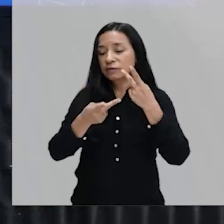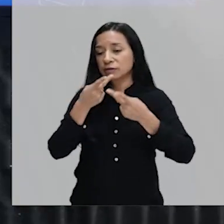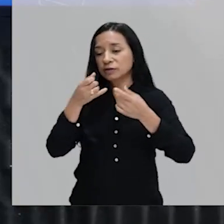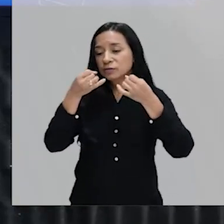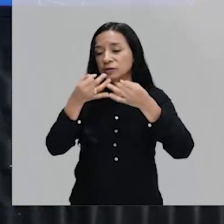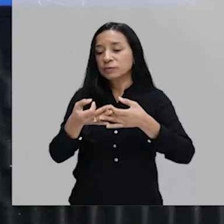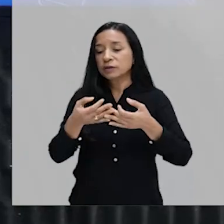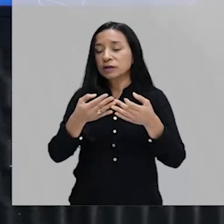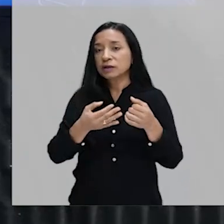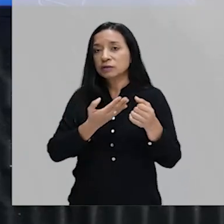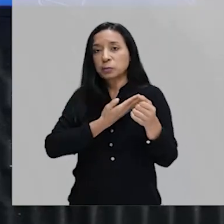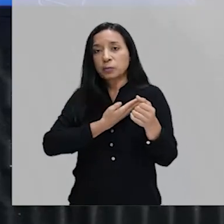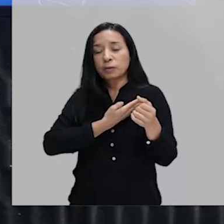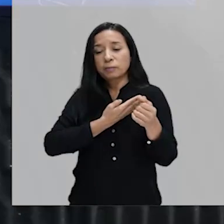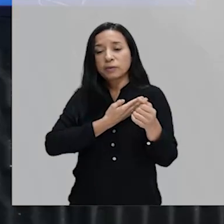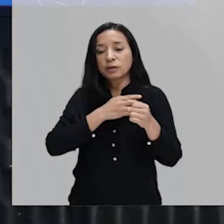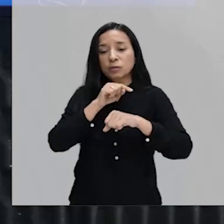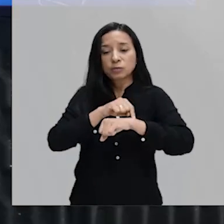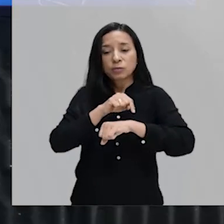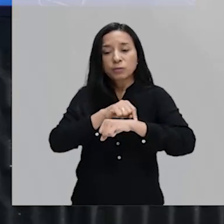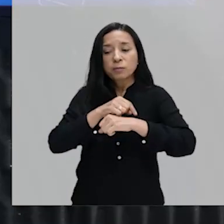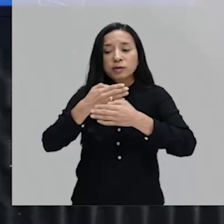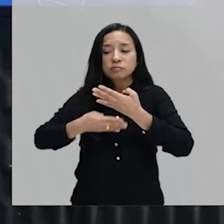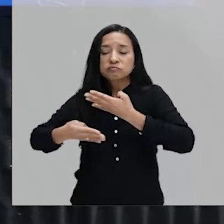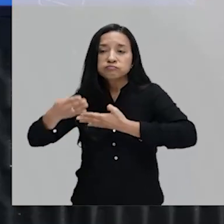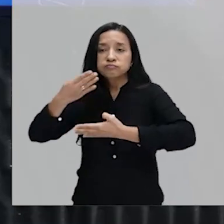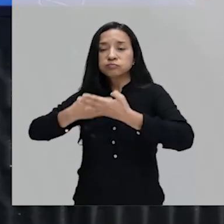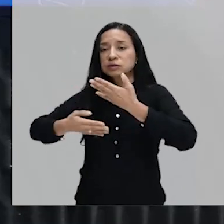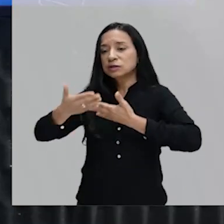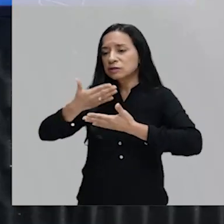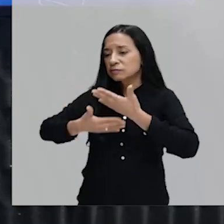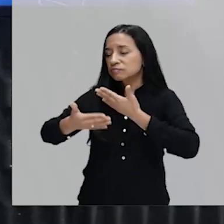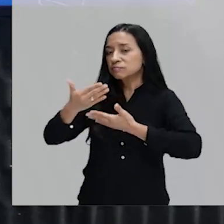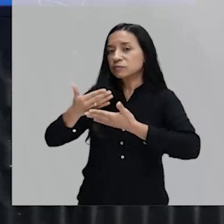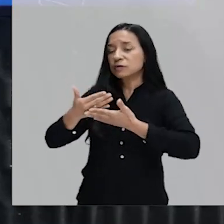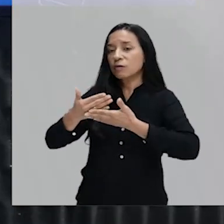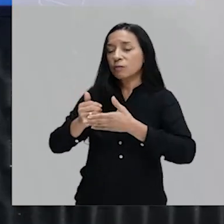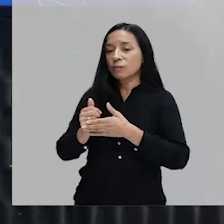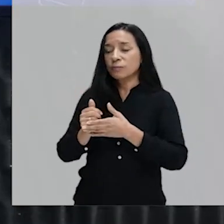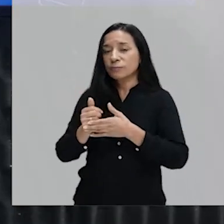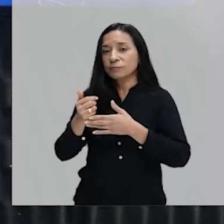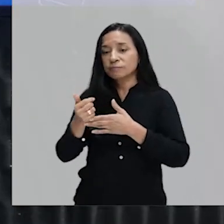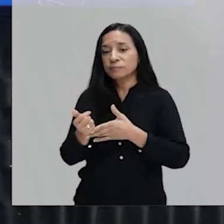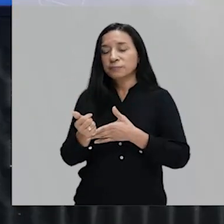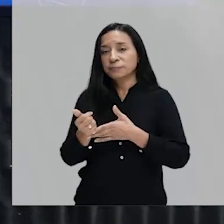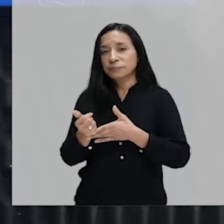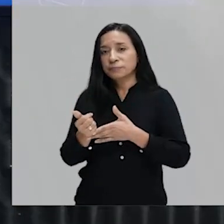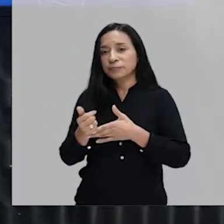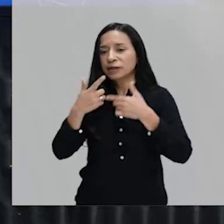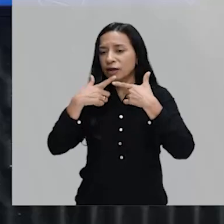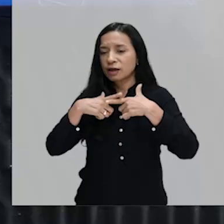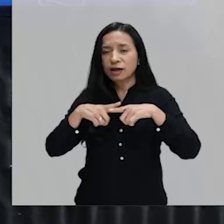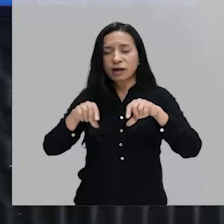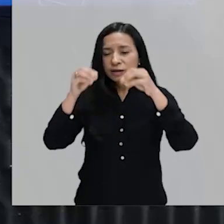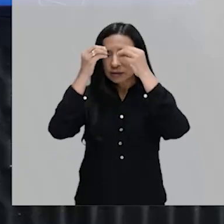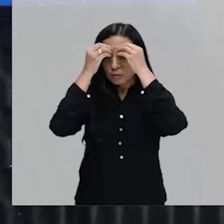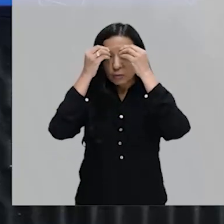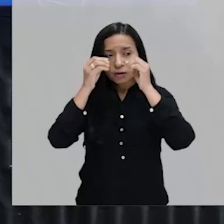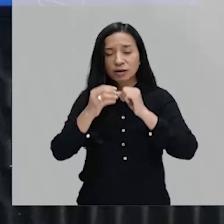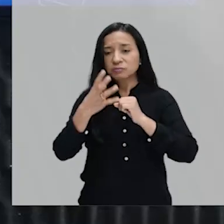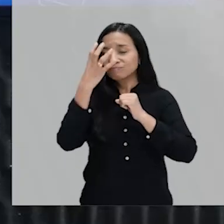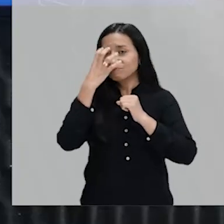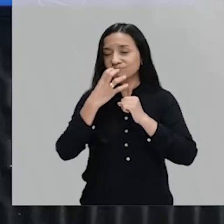com os nossos amigos, nós estamos num momento de interação, de descontração, essa linguagem ela não é levada tão